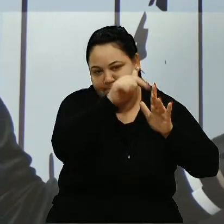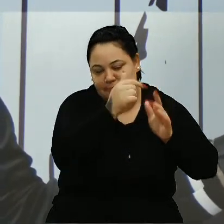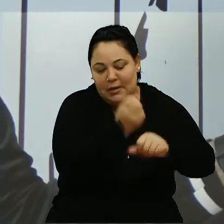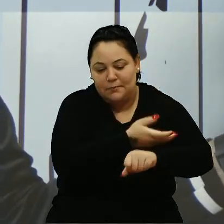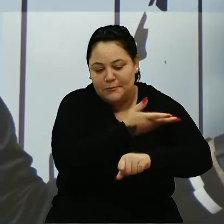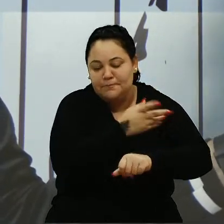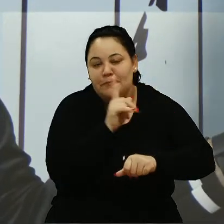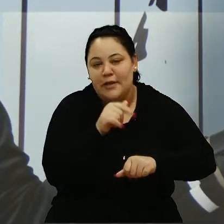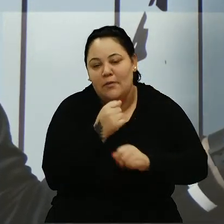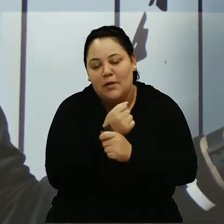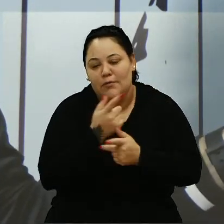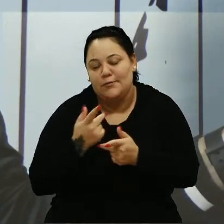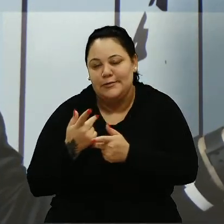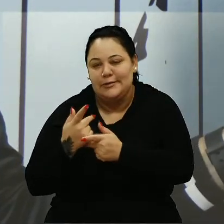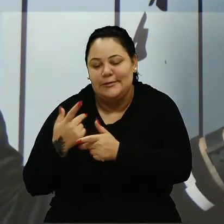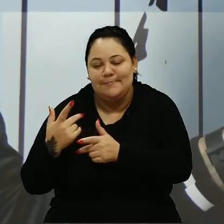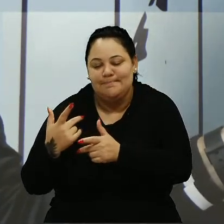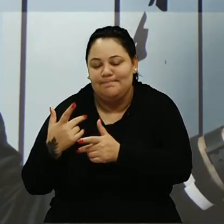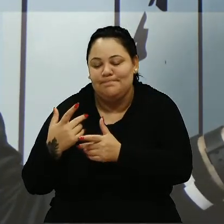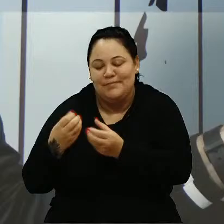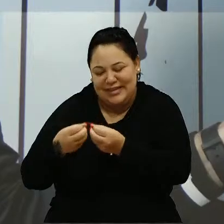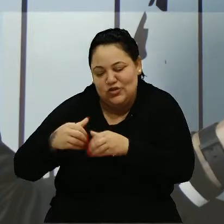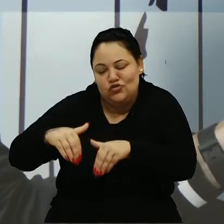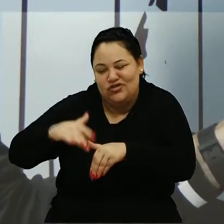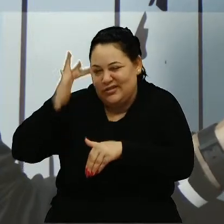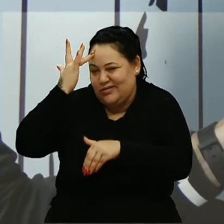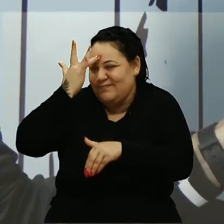um fato que penso que abalaria qualquer um de nós, né?